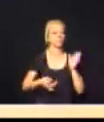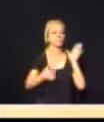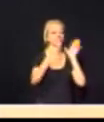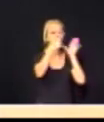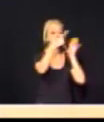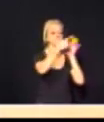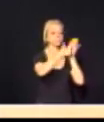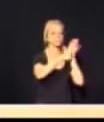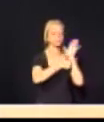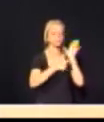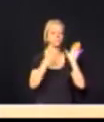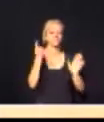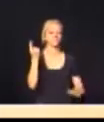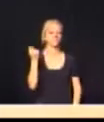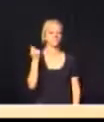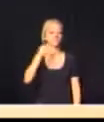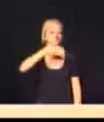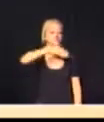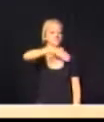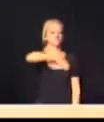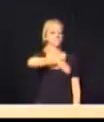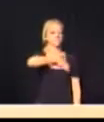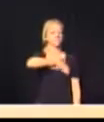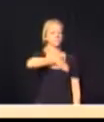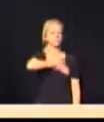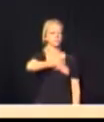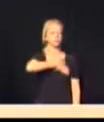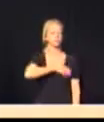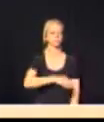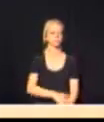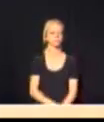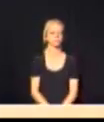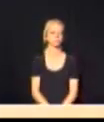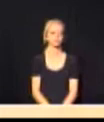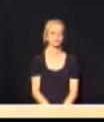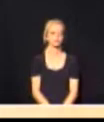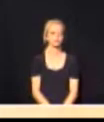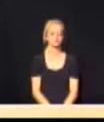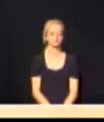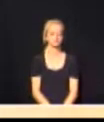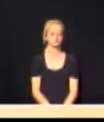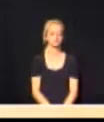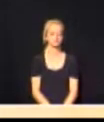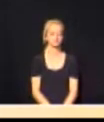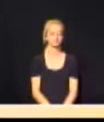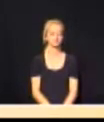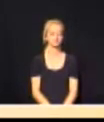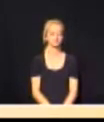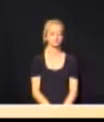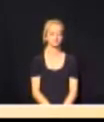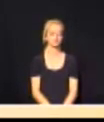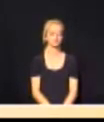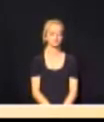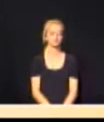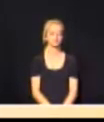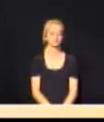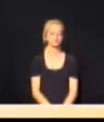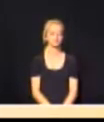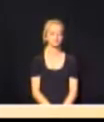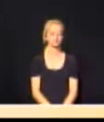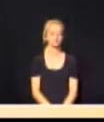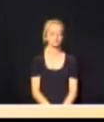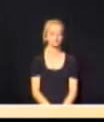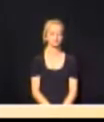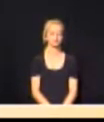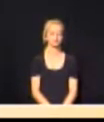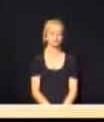de abril, no mês de maio, a última data que for possível encontrar, para que a gente possa ver ali uma possibilidade de avançar